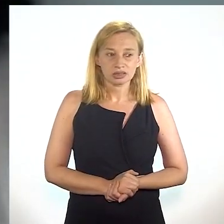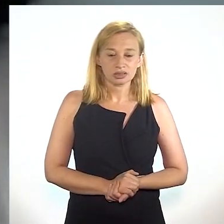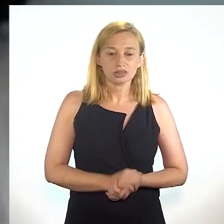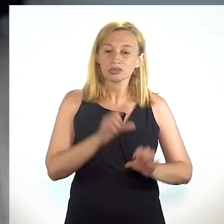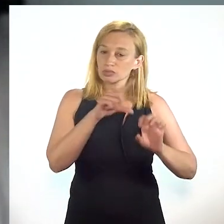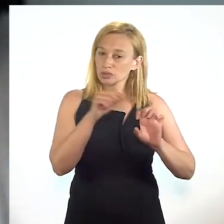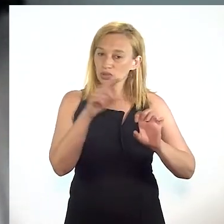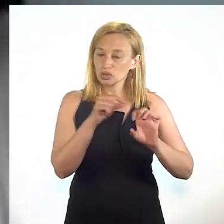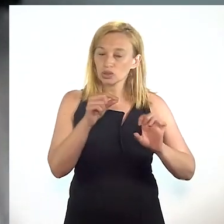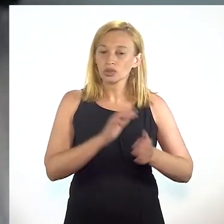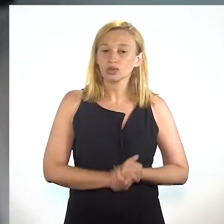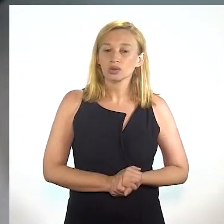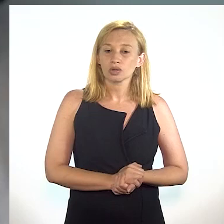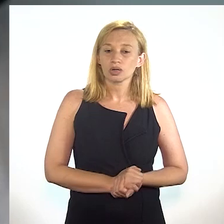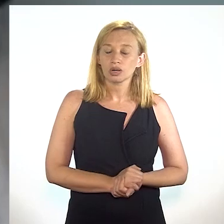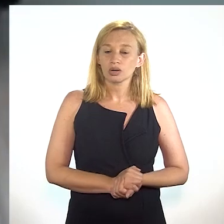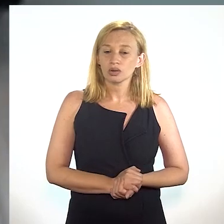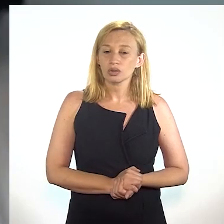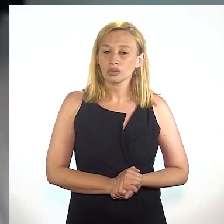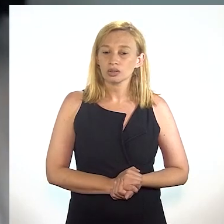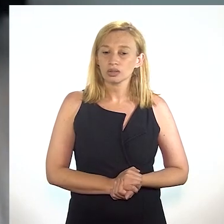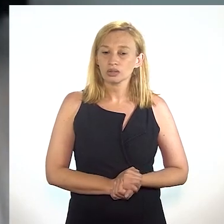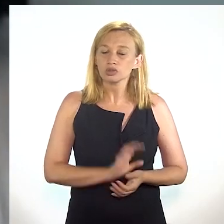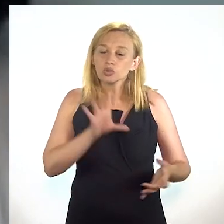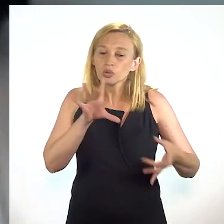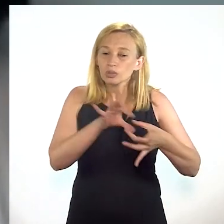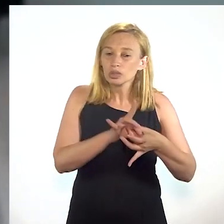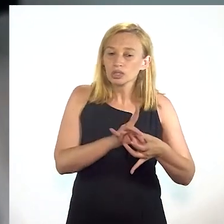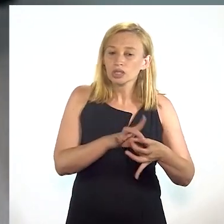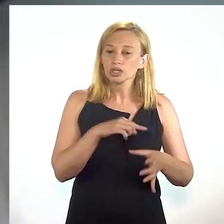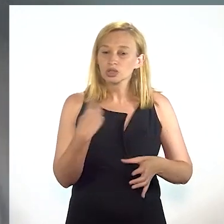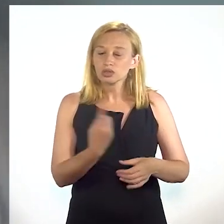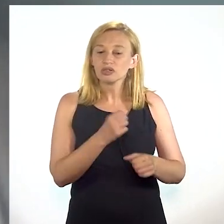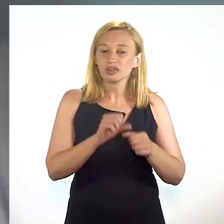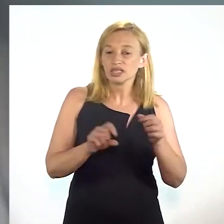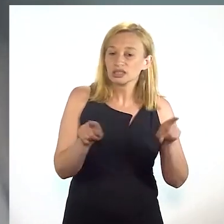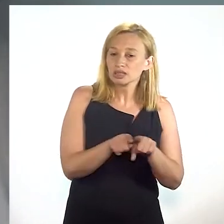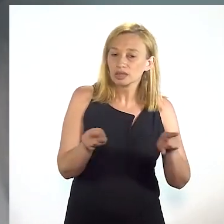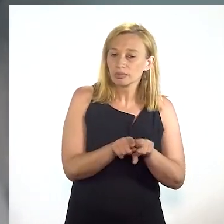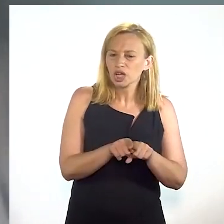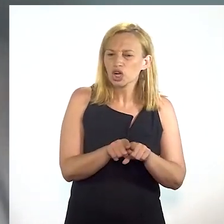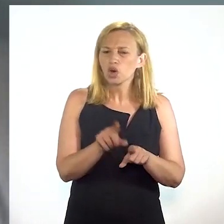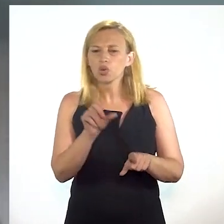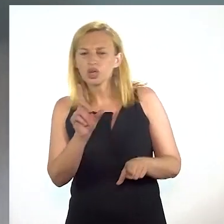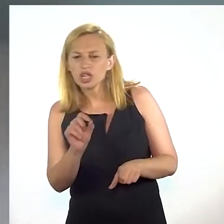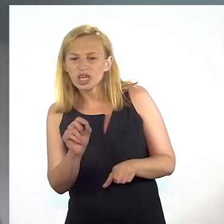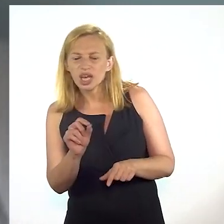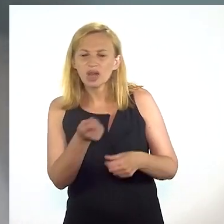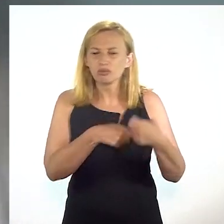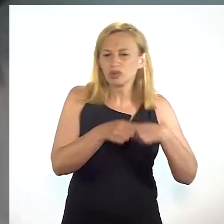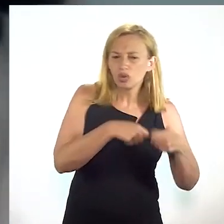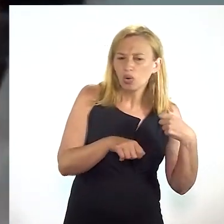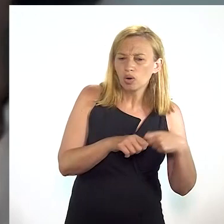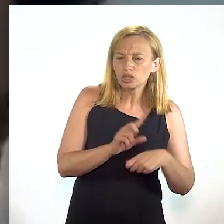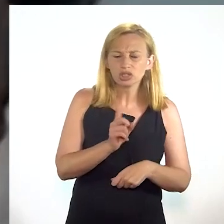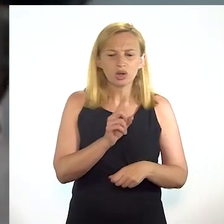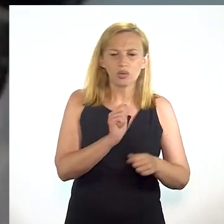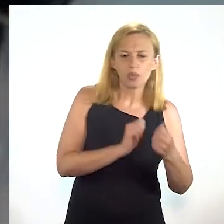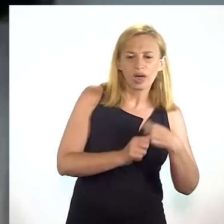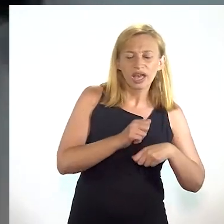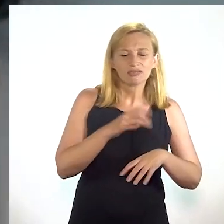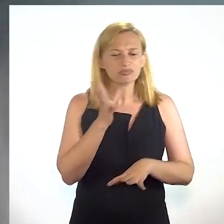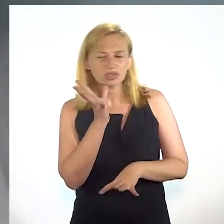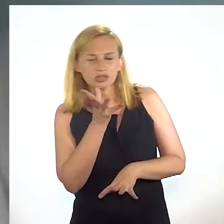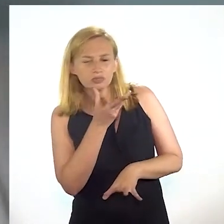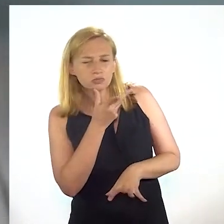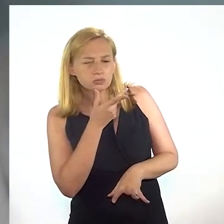do olhar feminino, né? Que a gente sempre olha a questão do empreendedorismo como se fosse algo complementar, que a gente está fazendo também, que